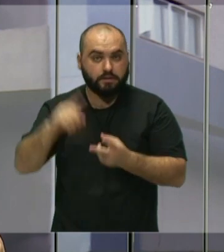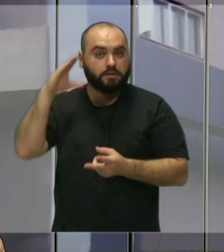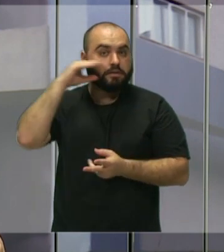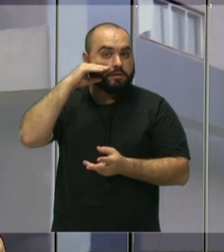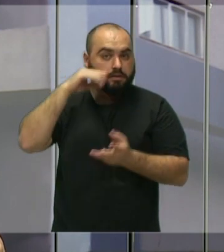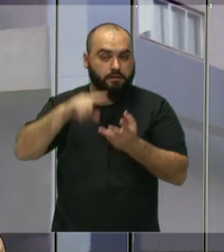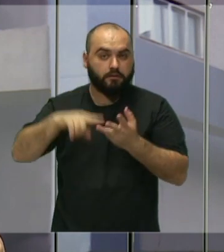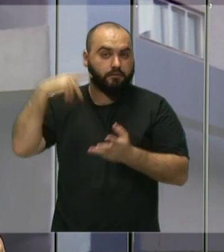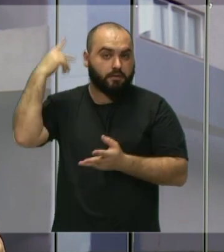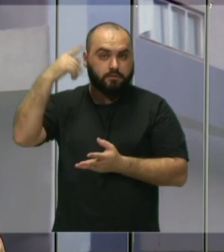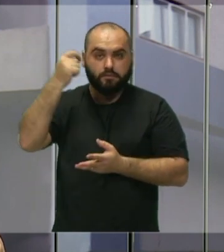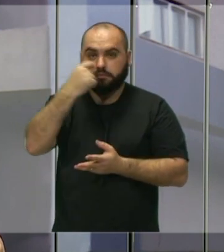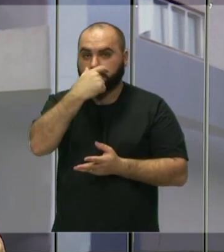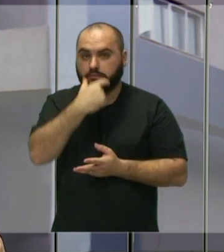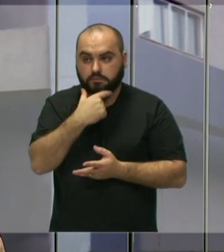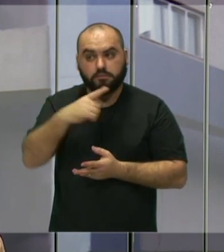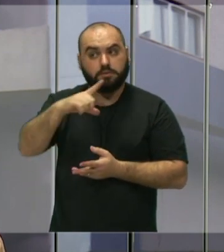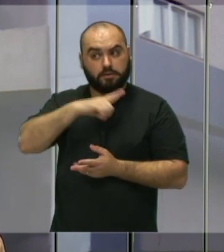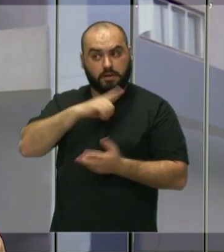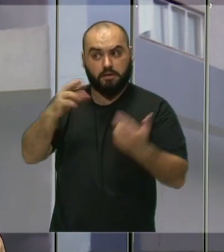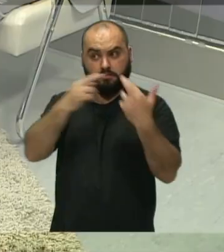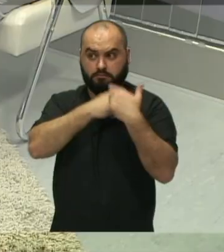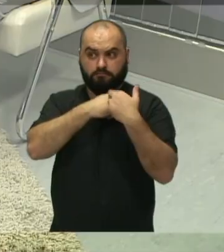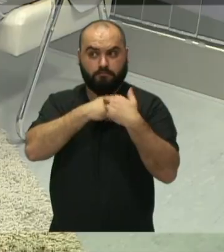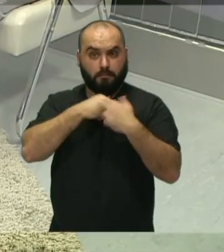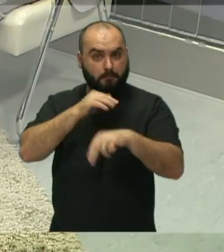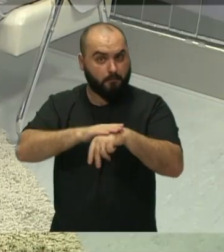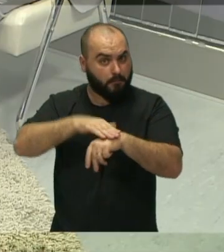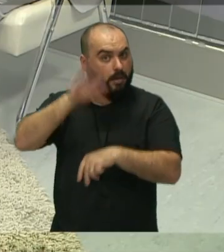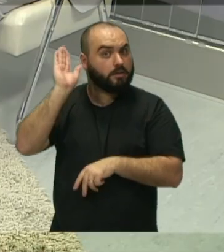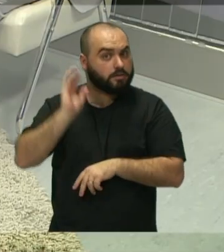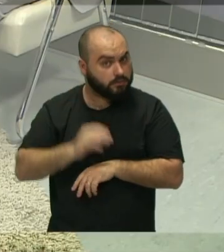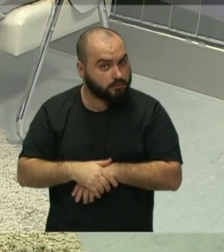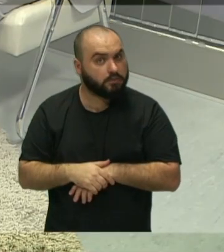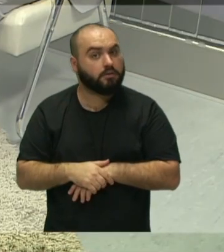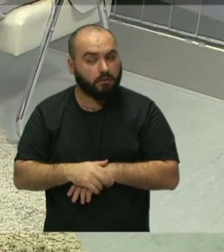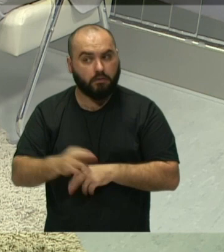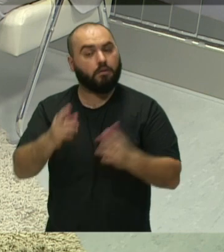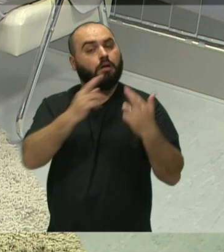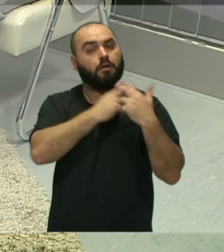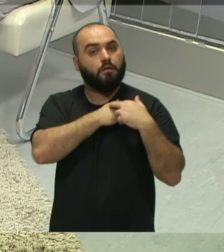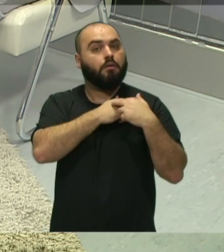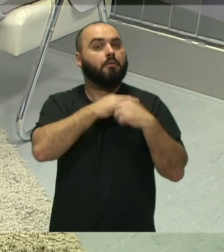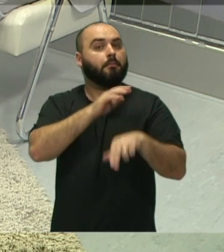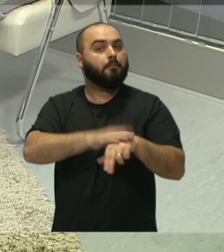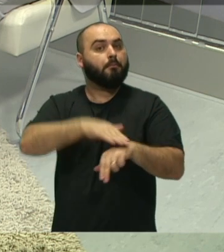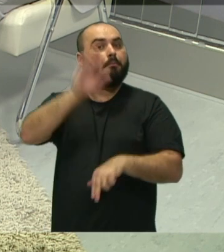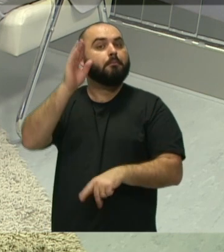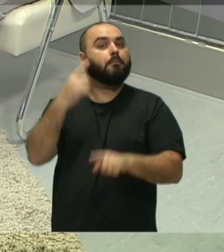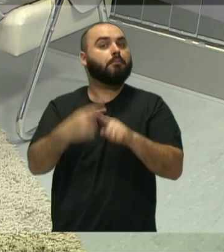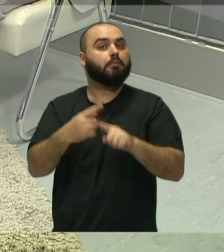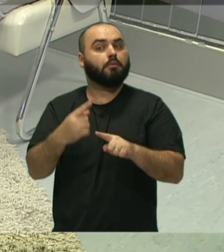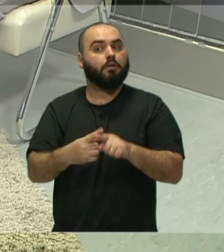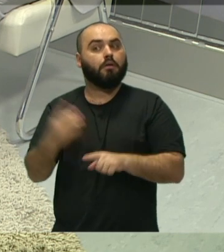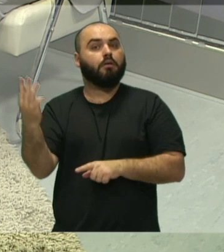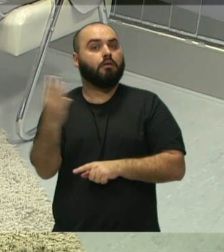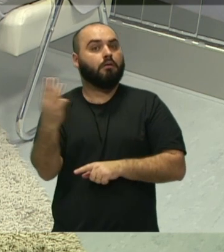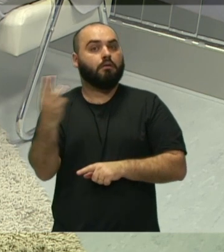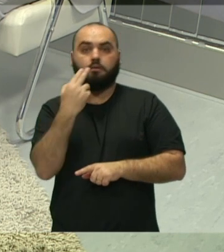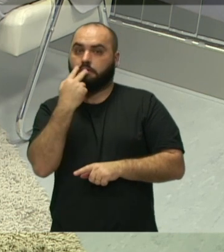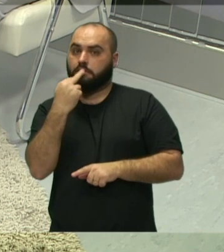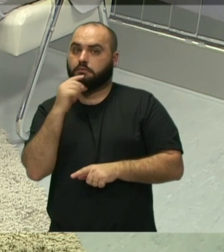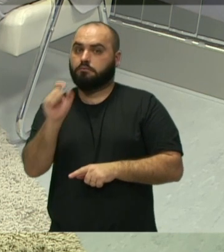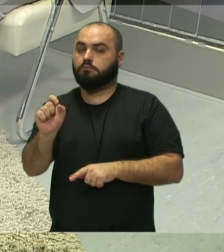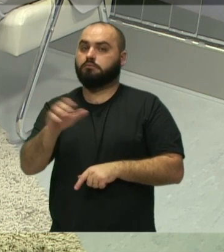vereador Bruno, têm uma responsabilidade um pouco maior. Tem uma responsabilidade um pouco maior porque estão em maioria, em primeiro lugar,